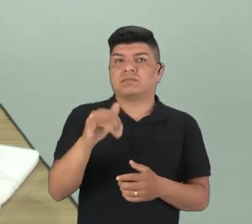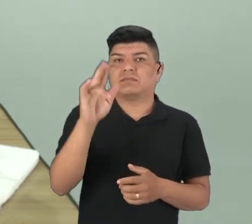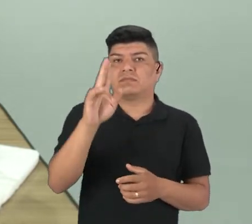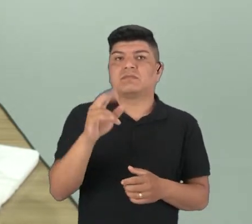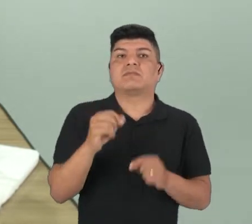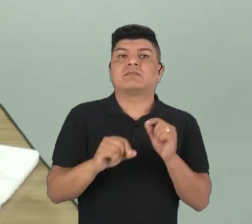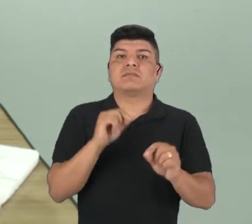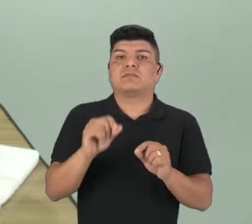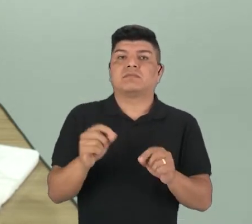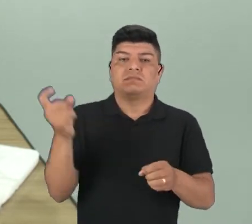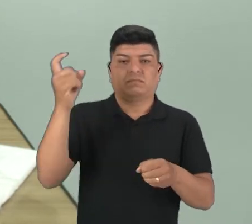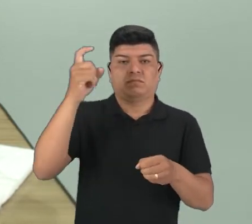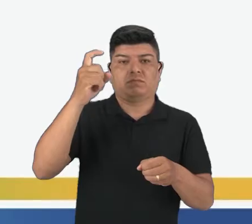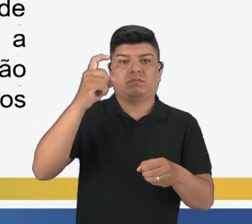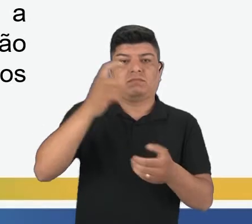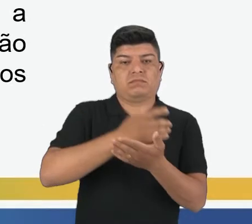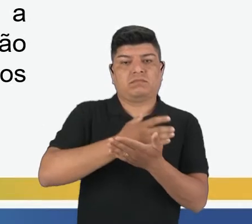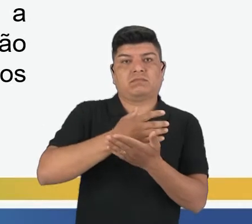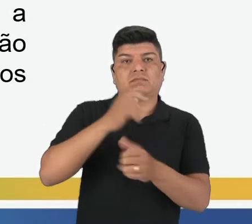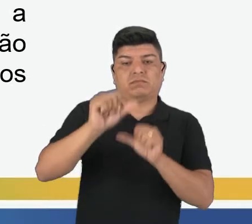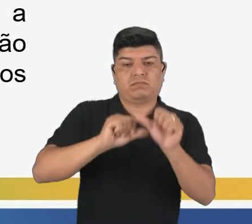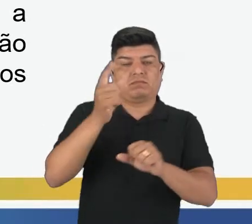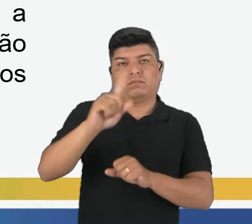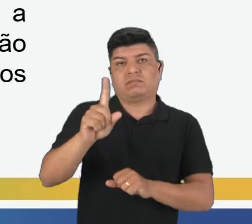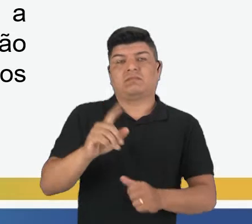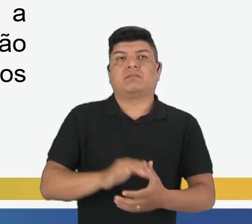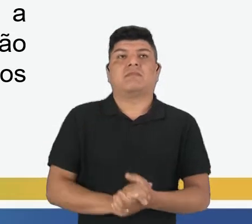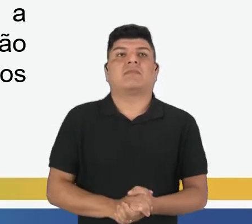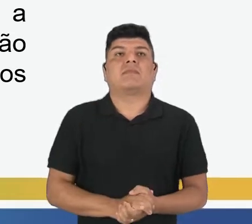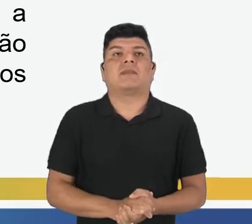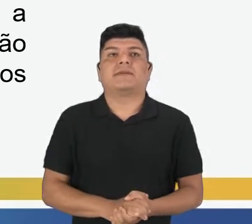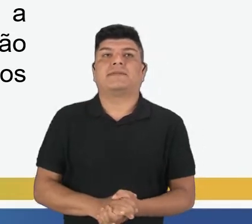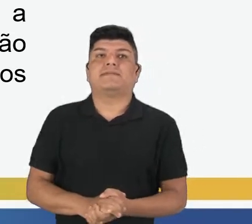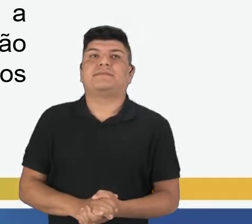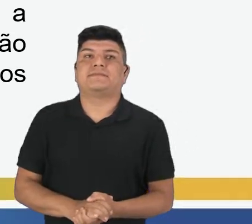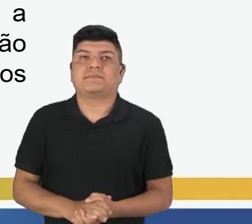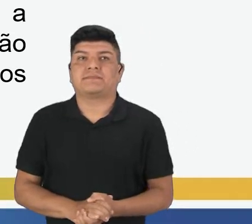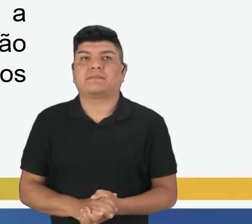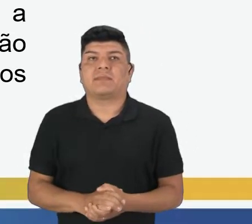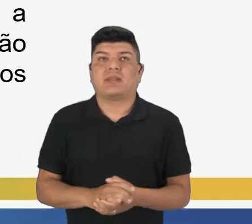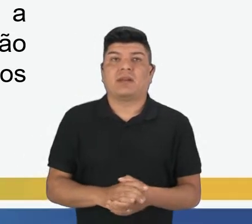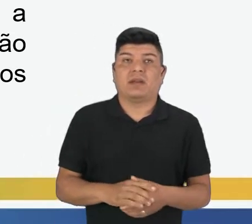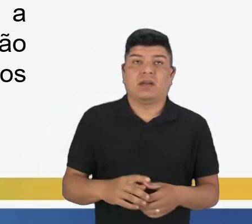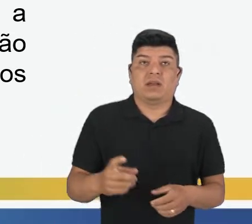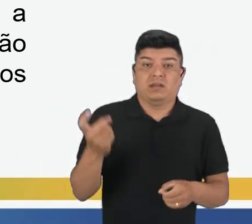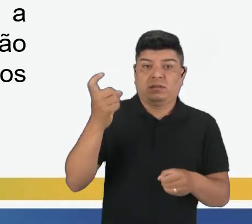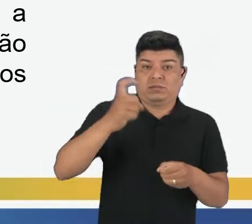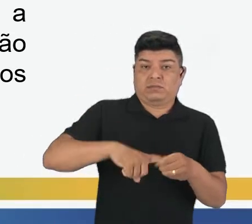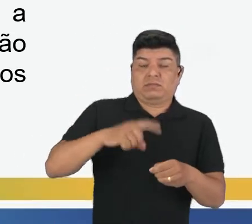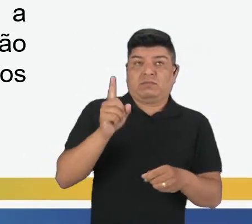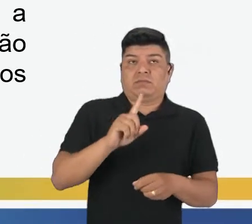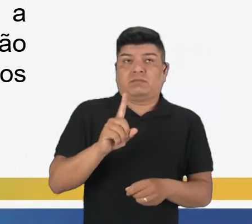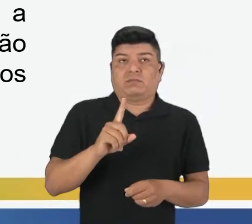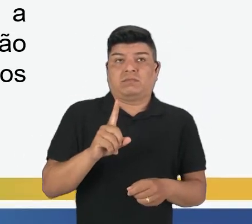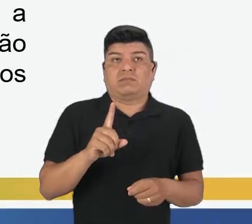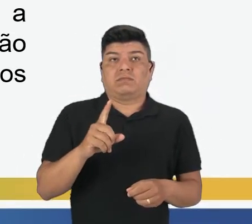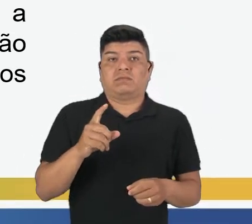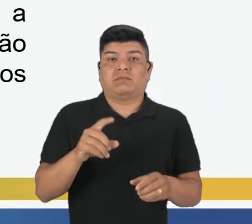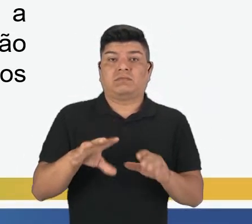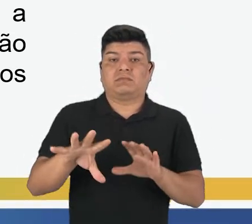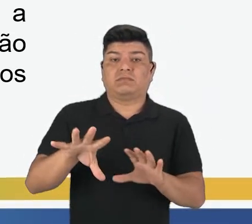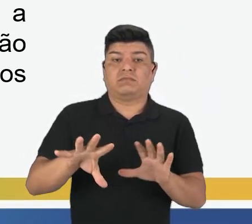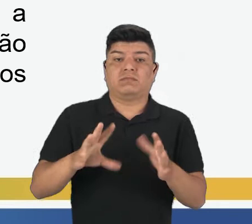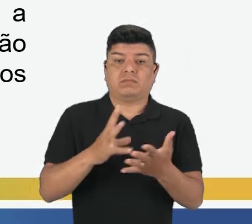energias não renováveis. As fontes de energias não renováveis são extraídas de elementos encontrados